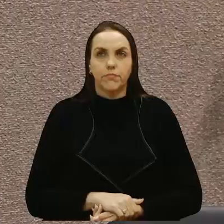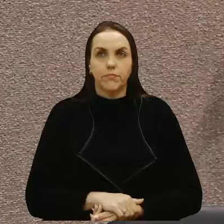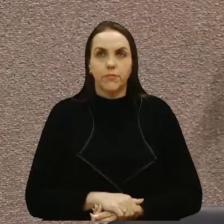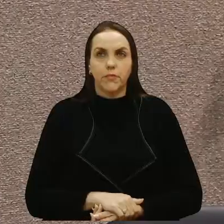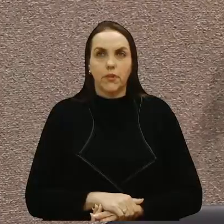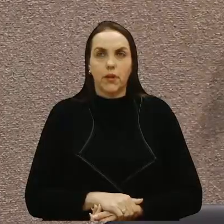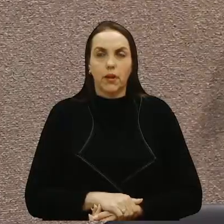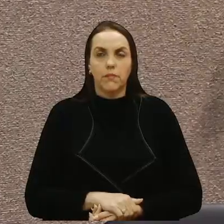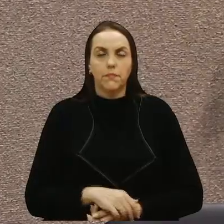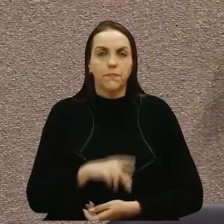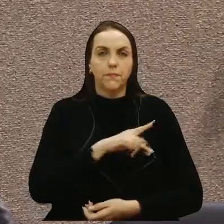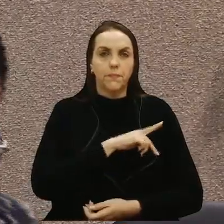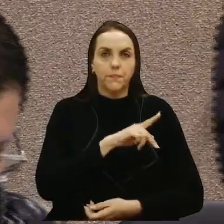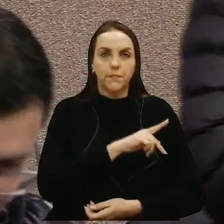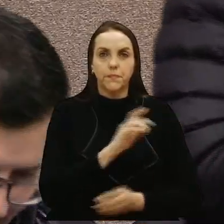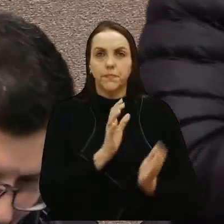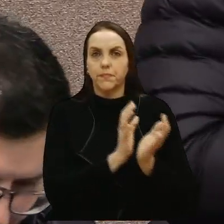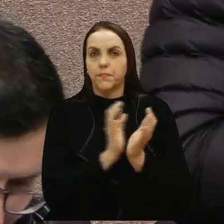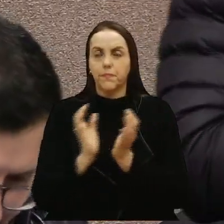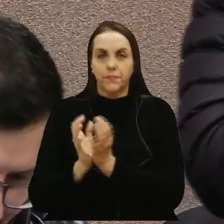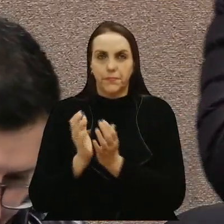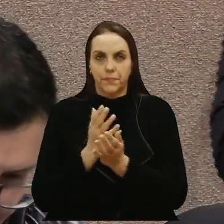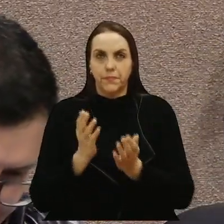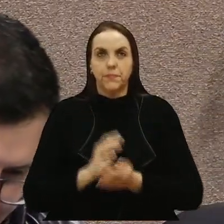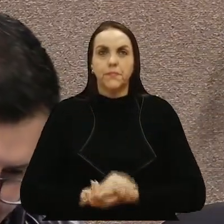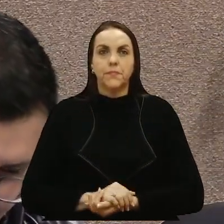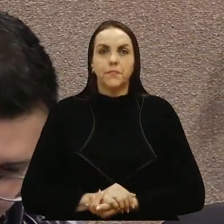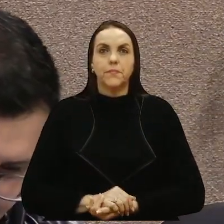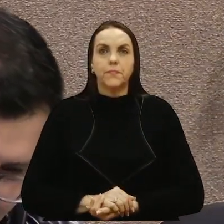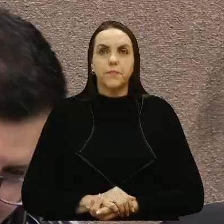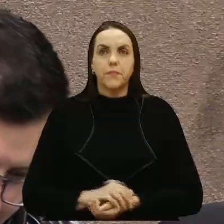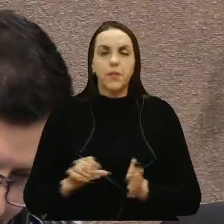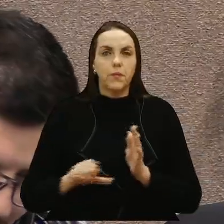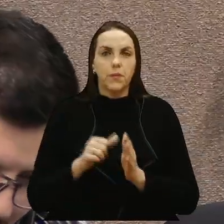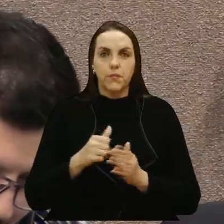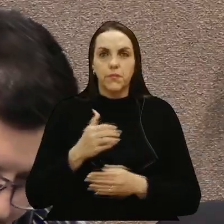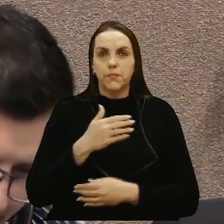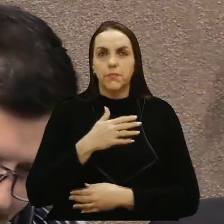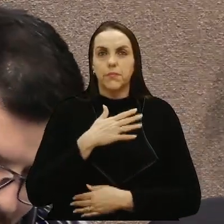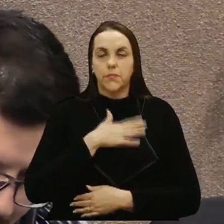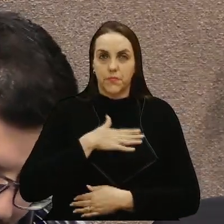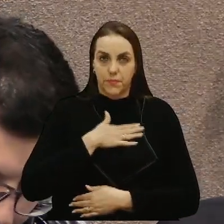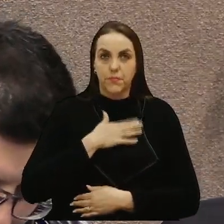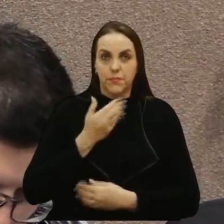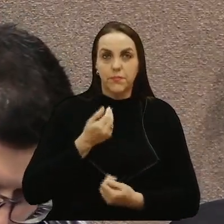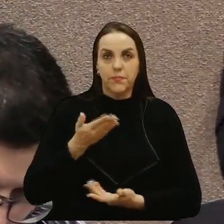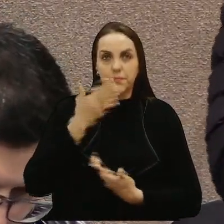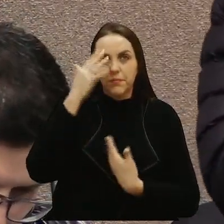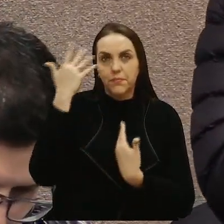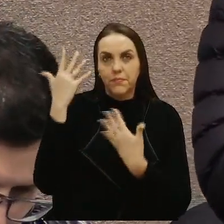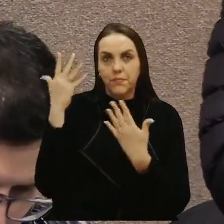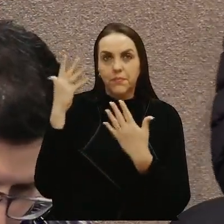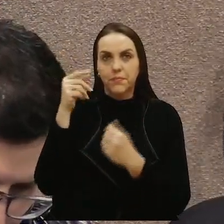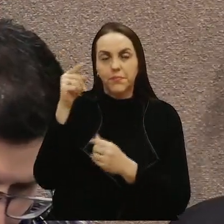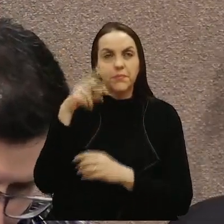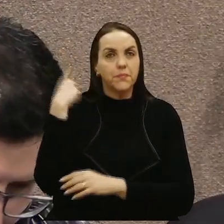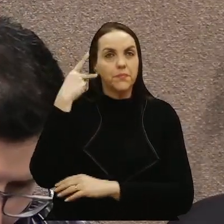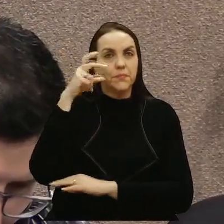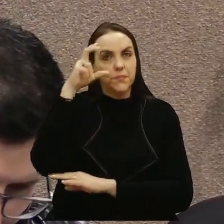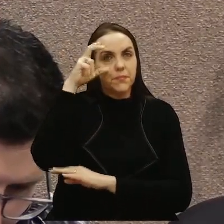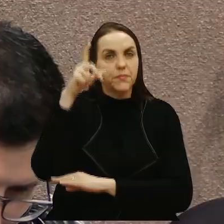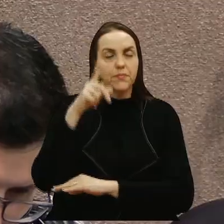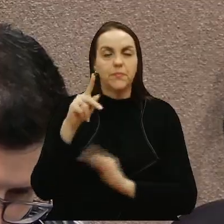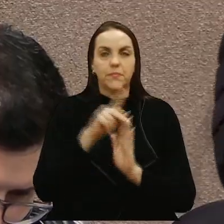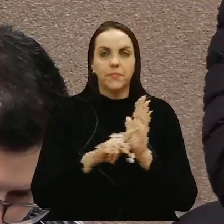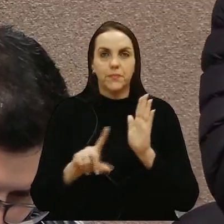Senhor presidente, nobres colegas, primeiramente gostaria de parabenizar a vereadora Sandra Boneto por ter proposto esse projeto de